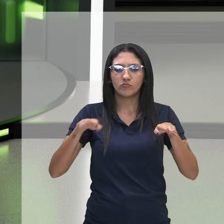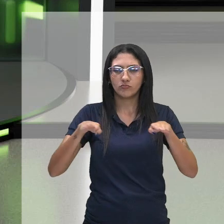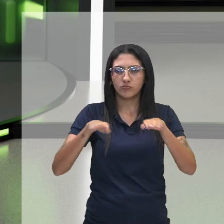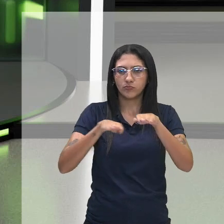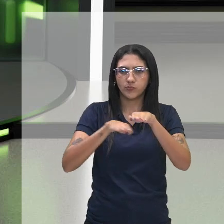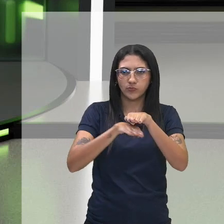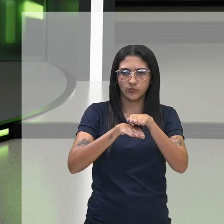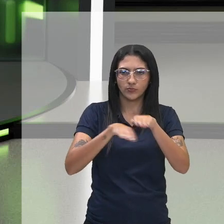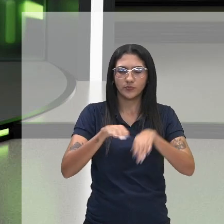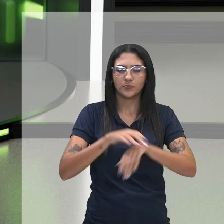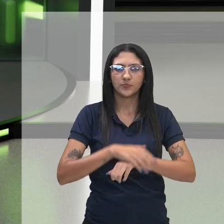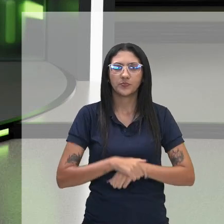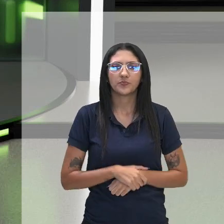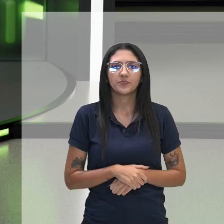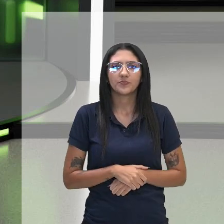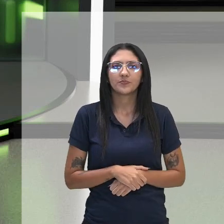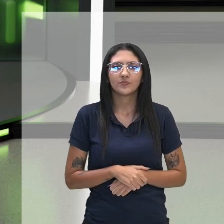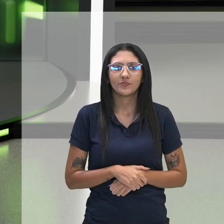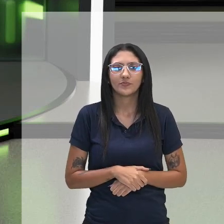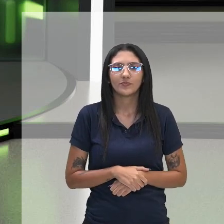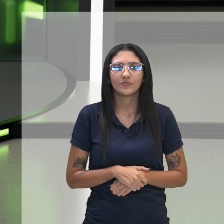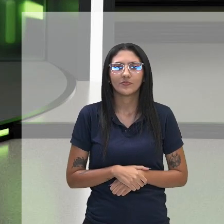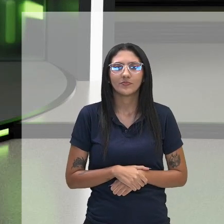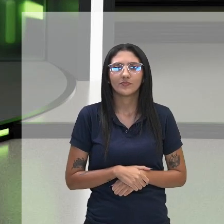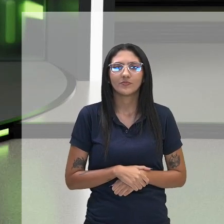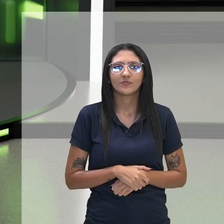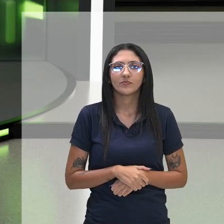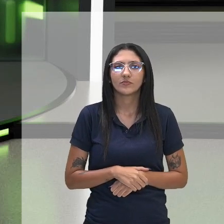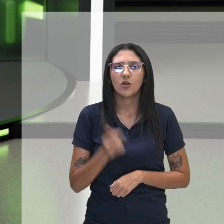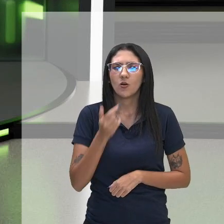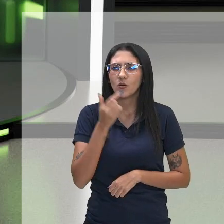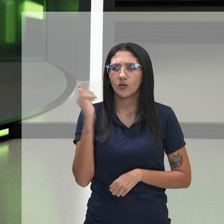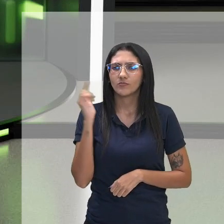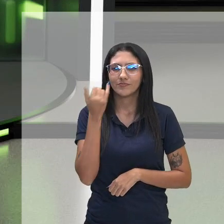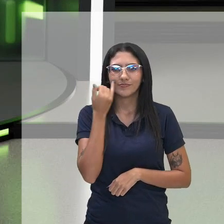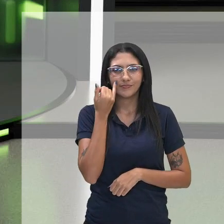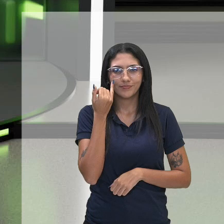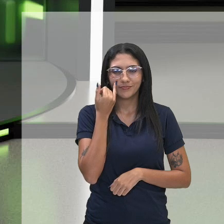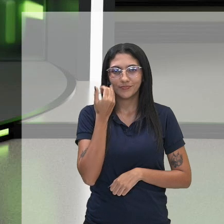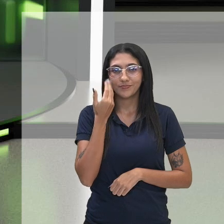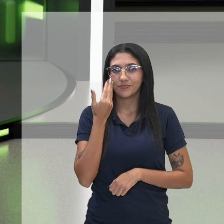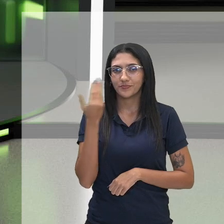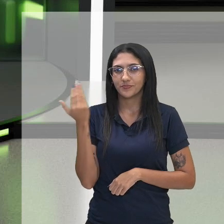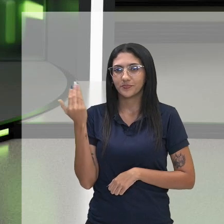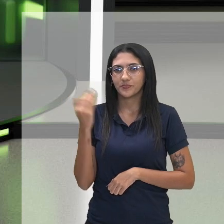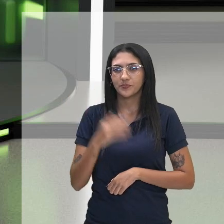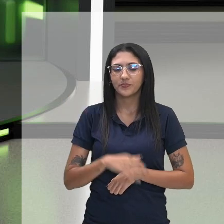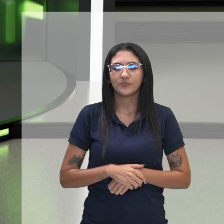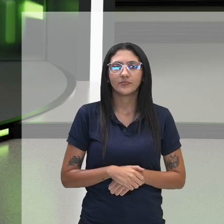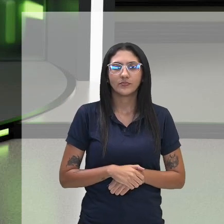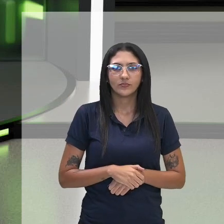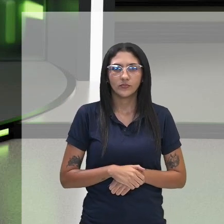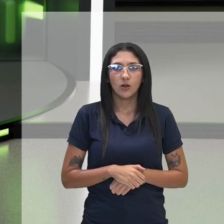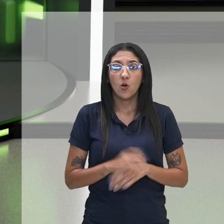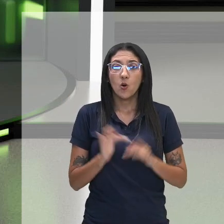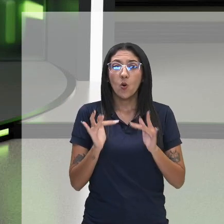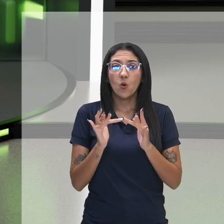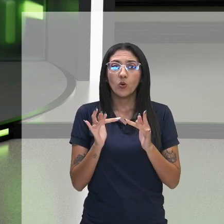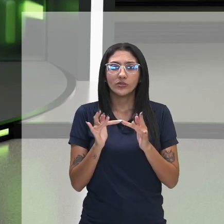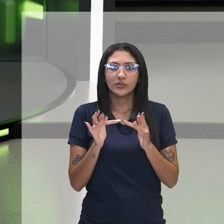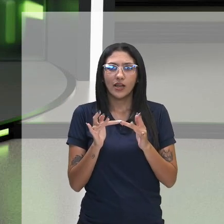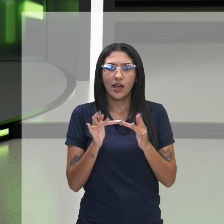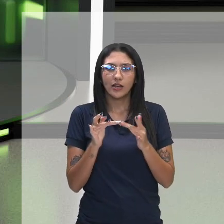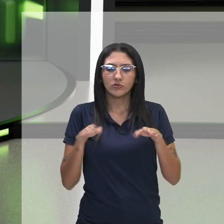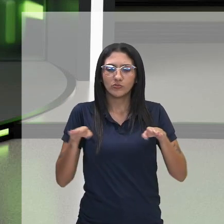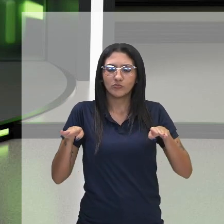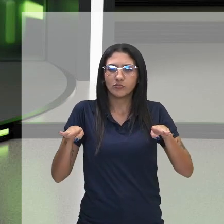cordilheiras. Vamos observar aí mais informações sobre ela. Olha só, quando as placas se chocam, elas empurram